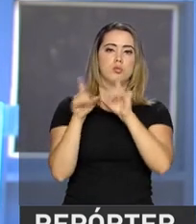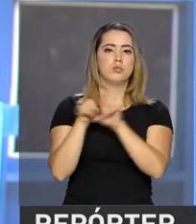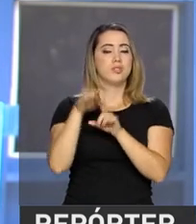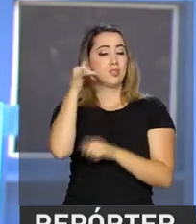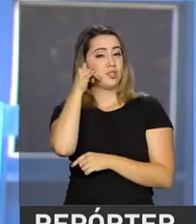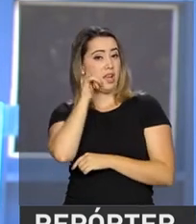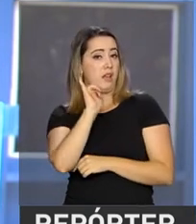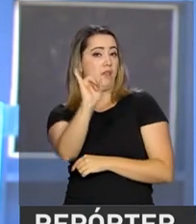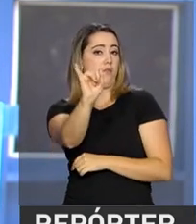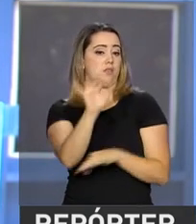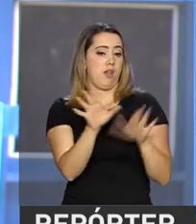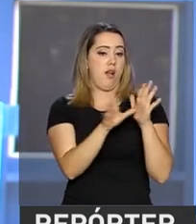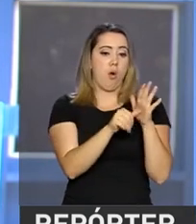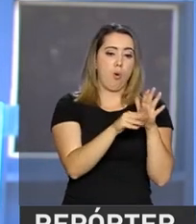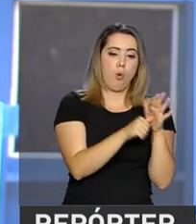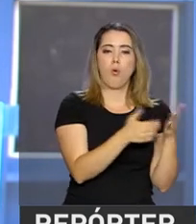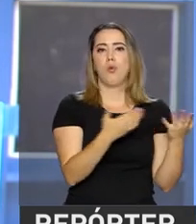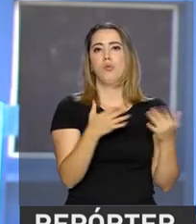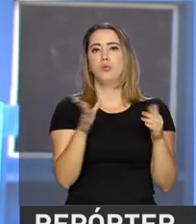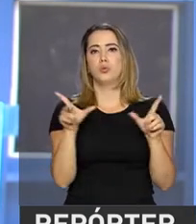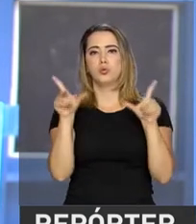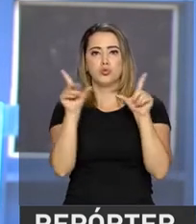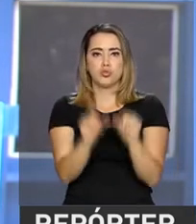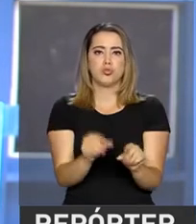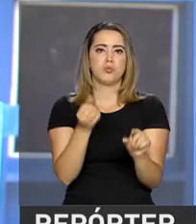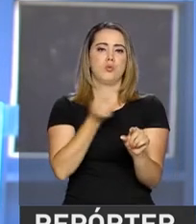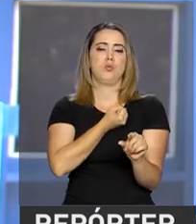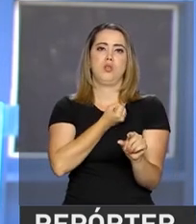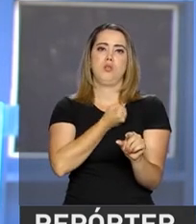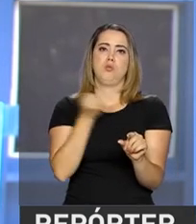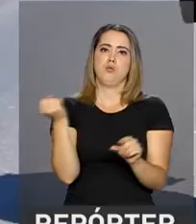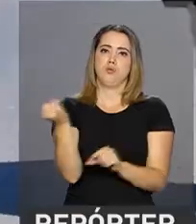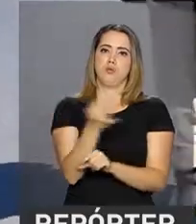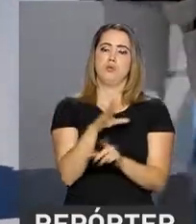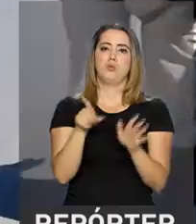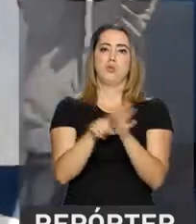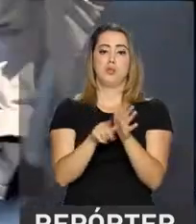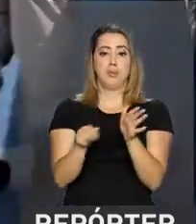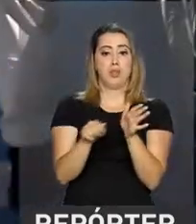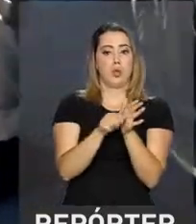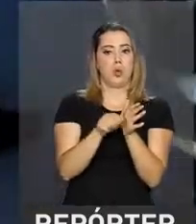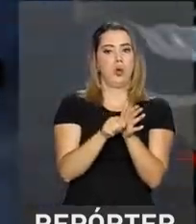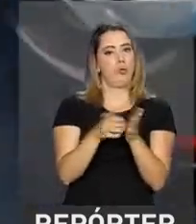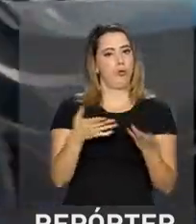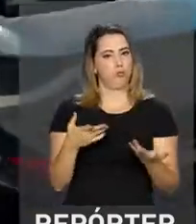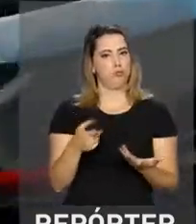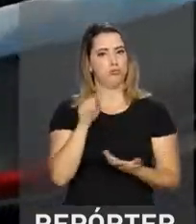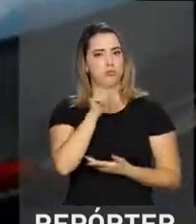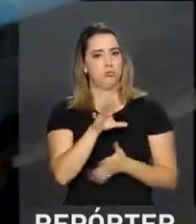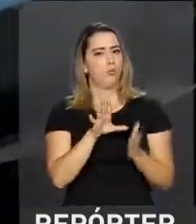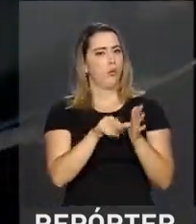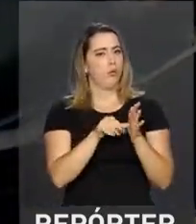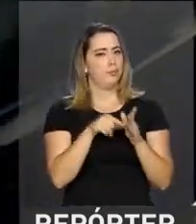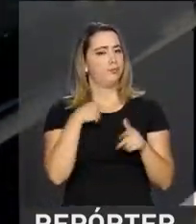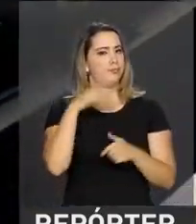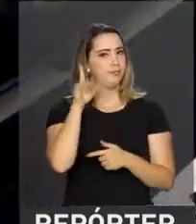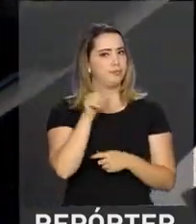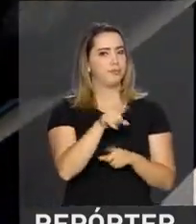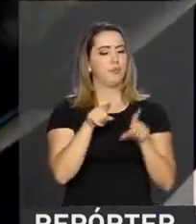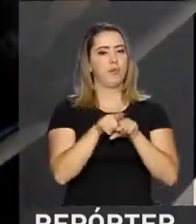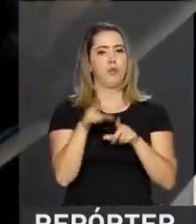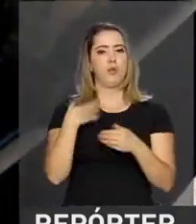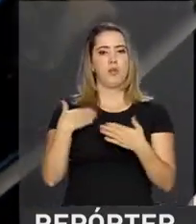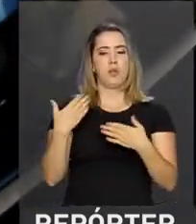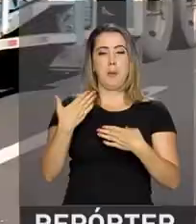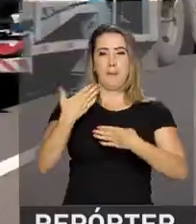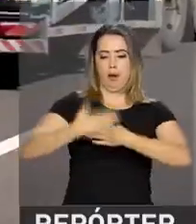o número de veículos roubados, o número de cargas também e a questão de drogas também. Entre as fraudes mais comuns envolvendo veículos está a clonagem